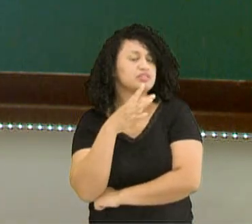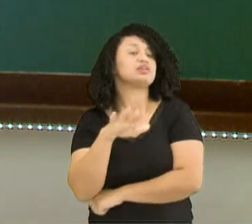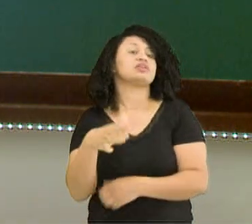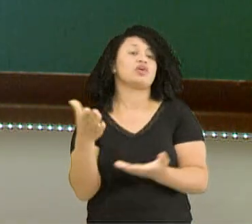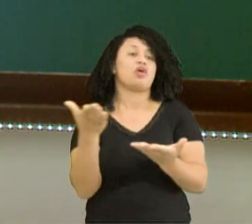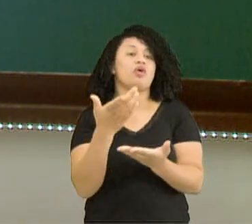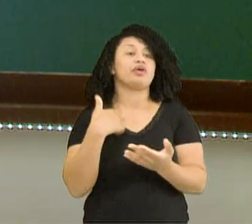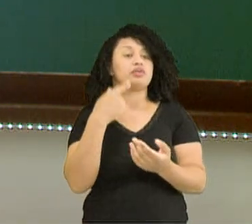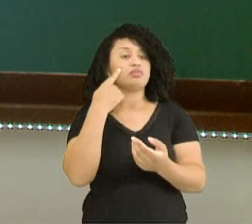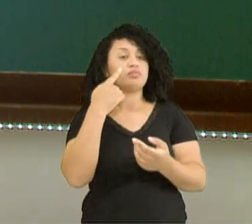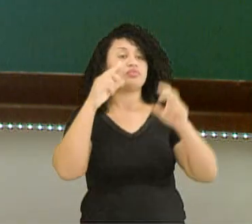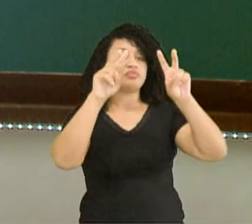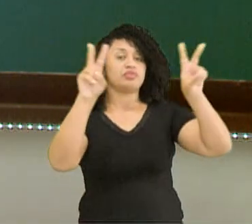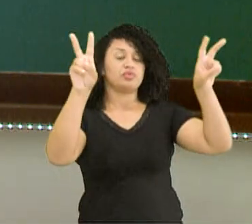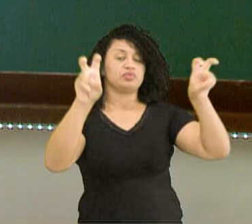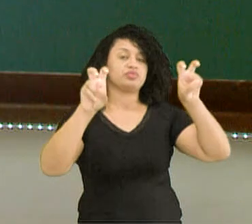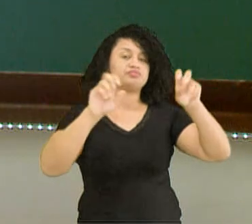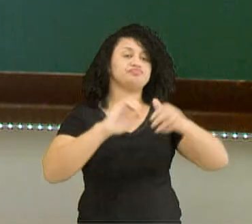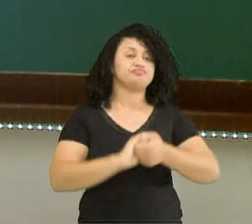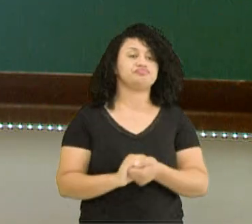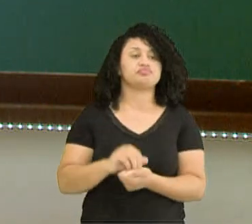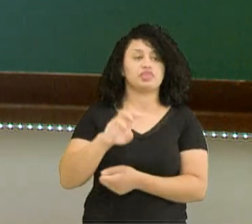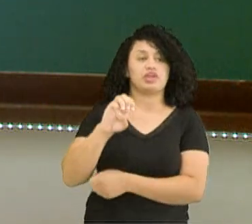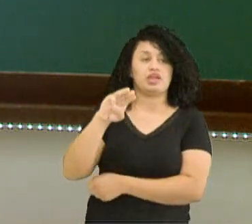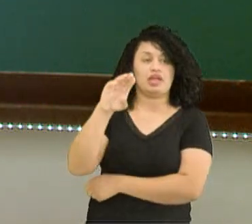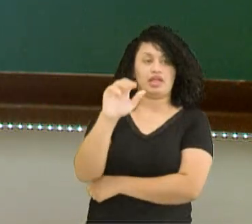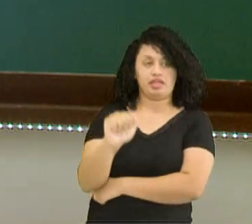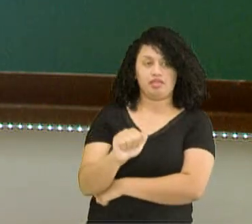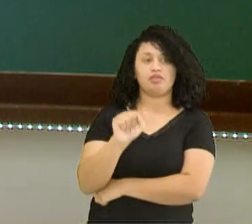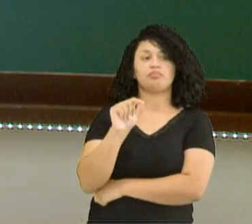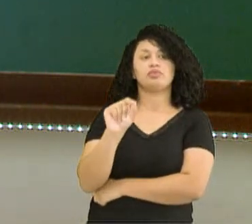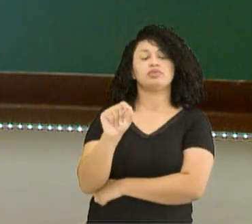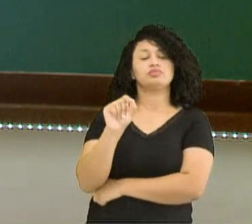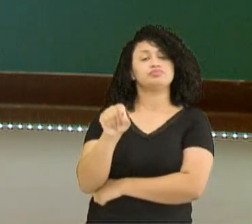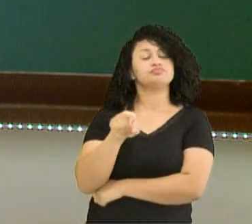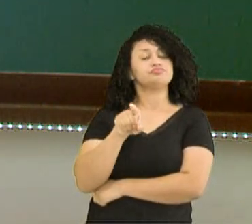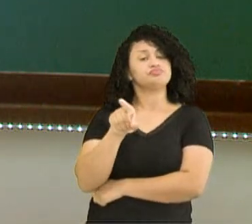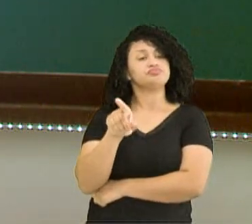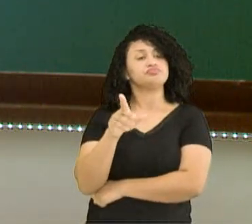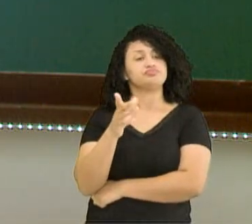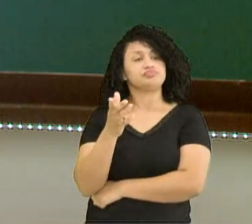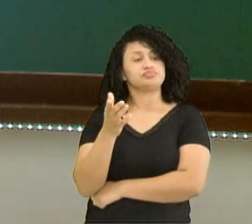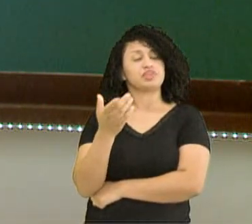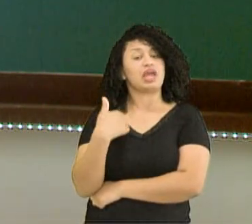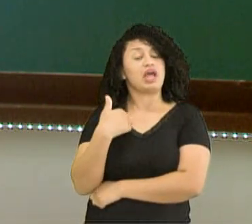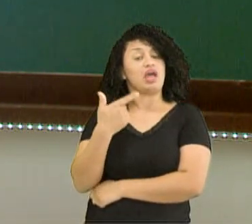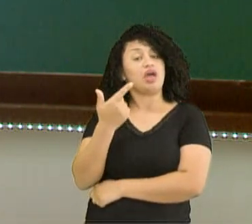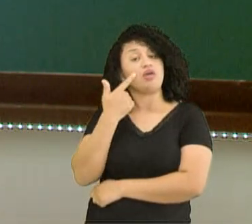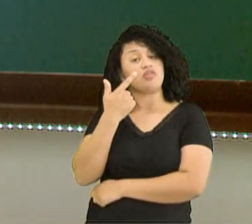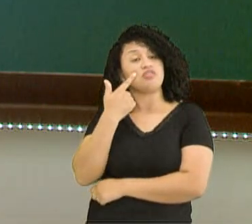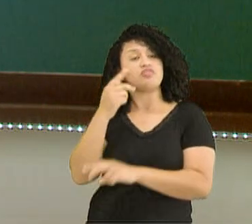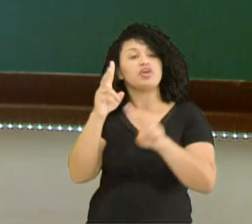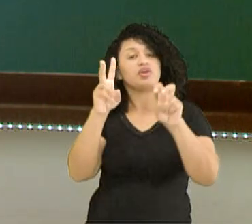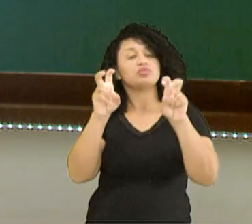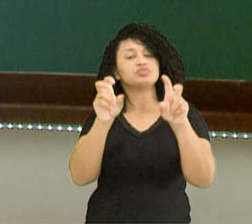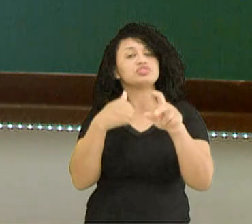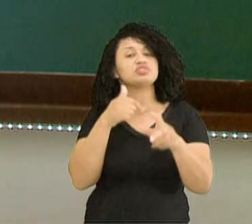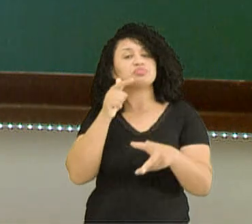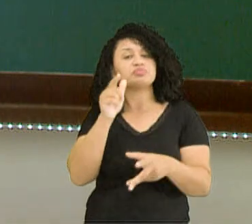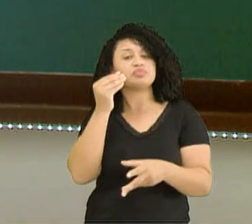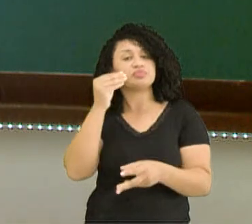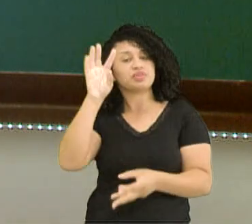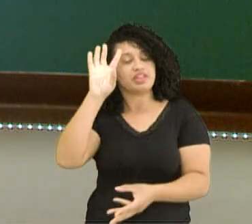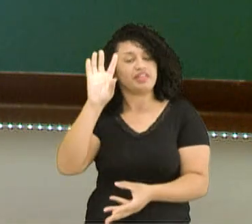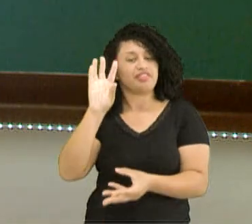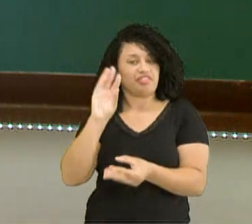muito importante. Emma Watson, United Nations. He for she. Gender equality is